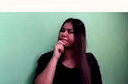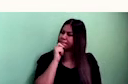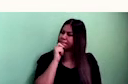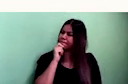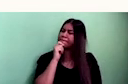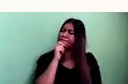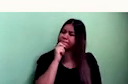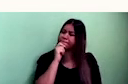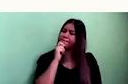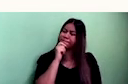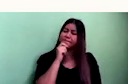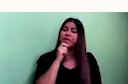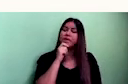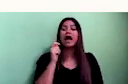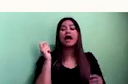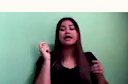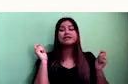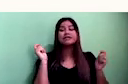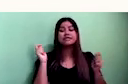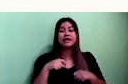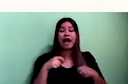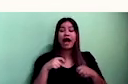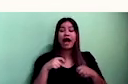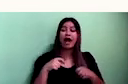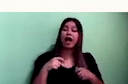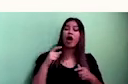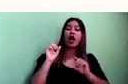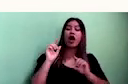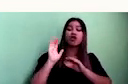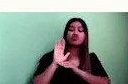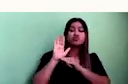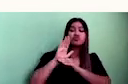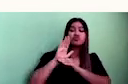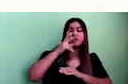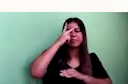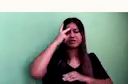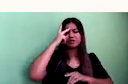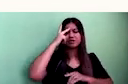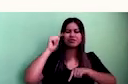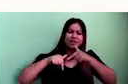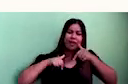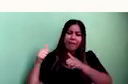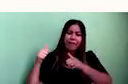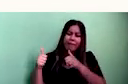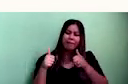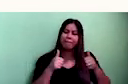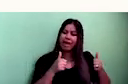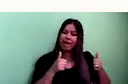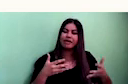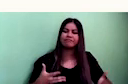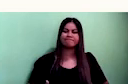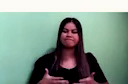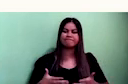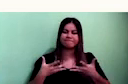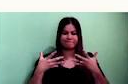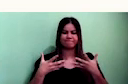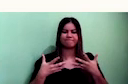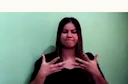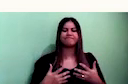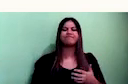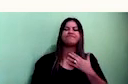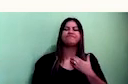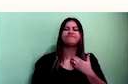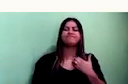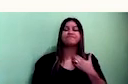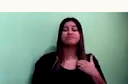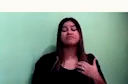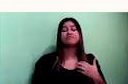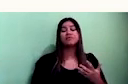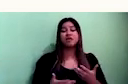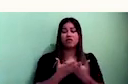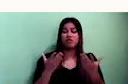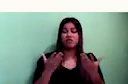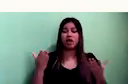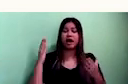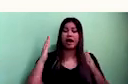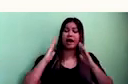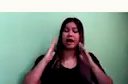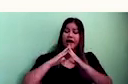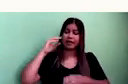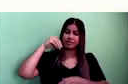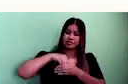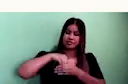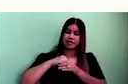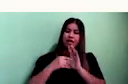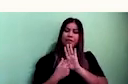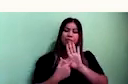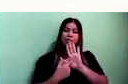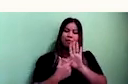mais exemplar, né, com rendimento melhor. Então, é importante, sim, a gente poder fazer alguma coisa em casa, né, que ajude com isso. Eu vou mostrar para